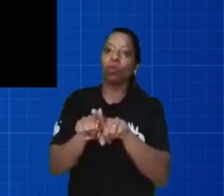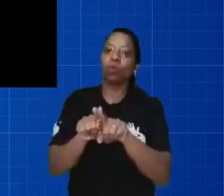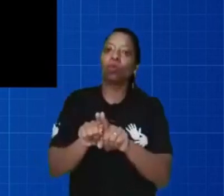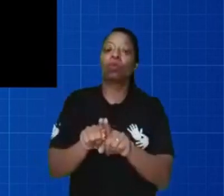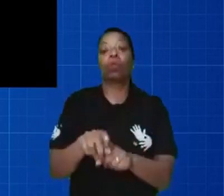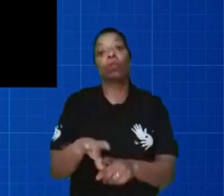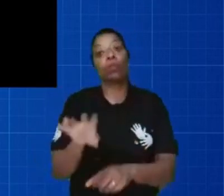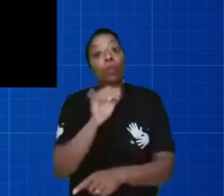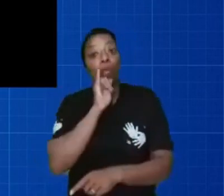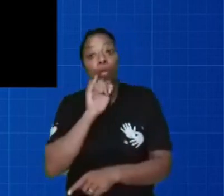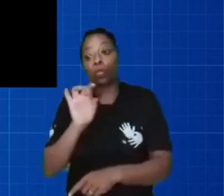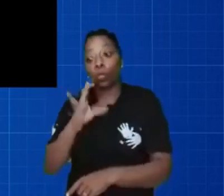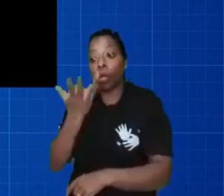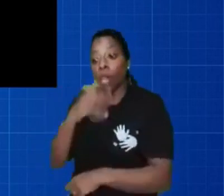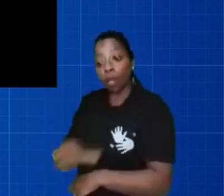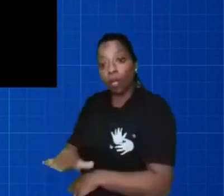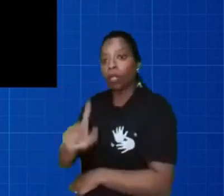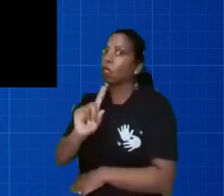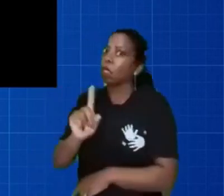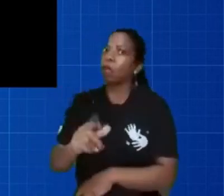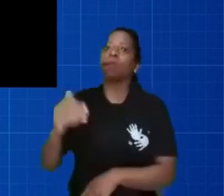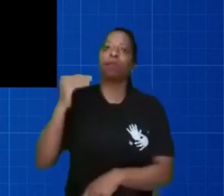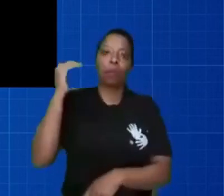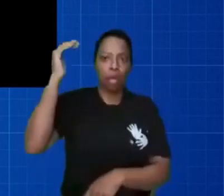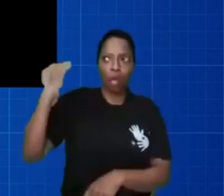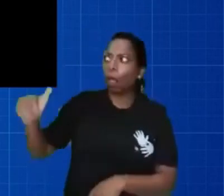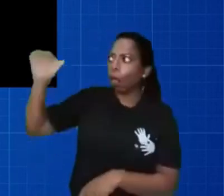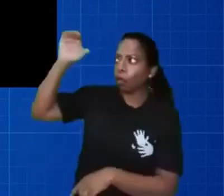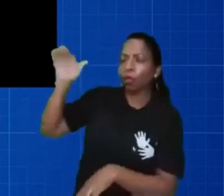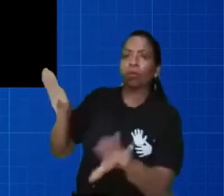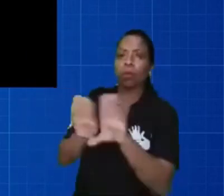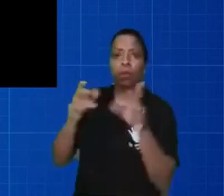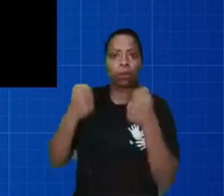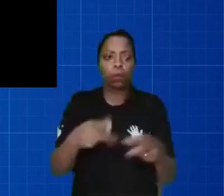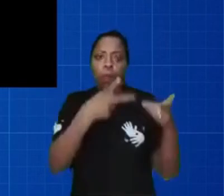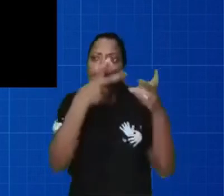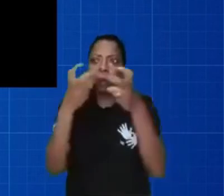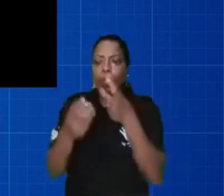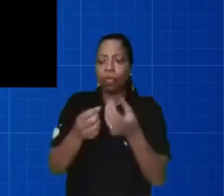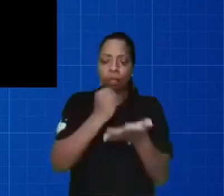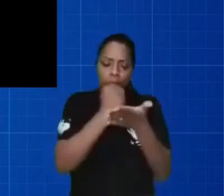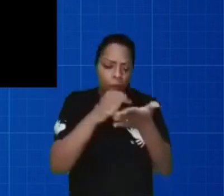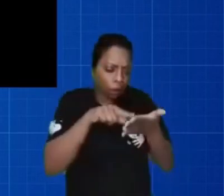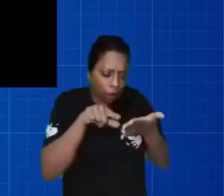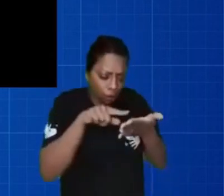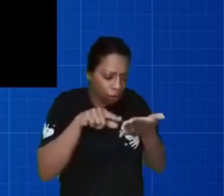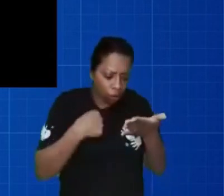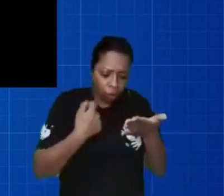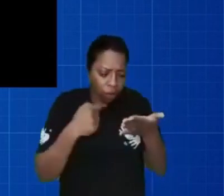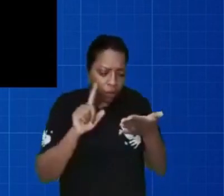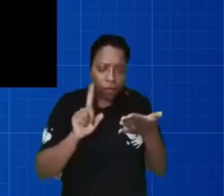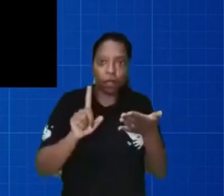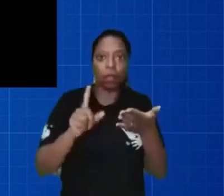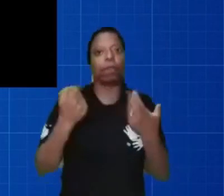circular no Brasil. E temos doenças controladas, que elas têm um número baixo de casos, mas não deixaram de existir. No caso,